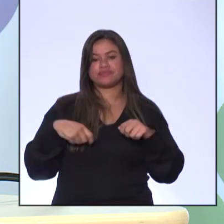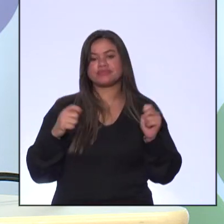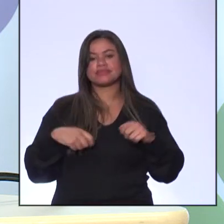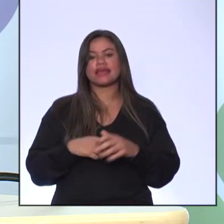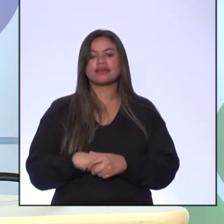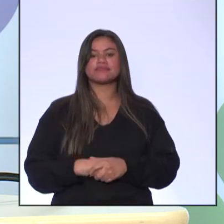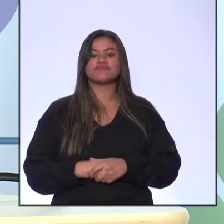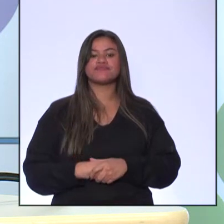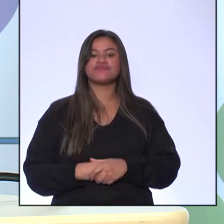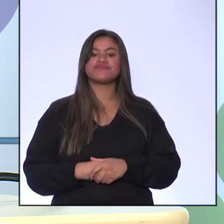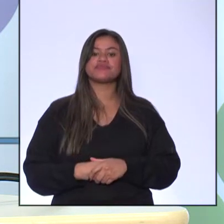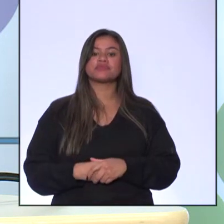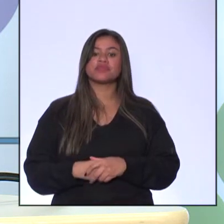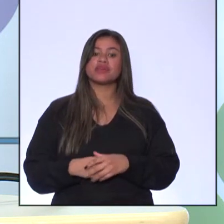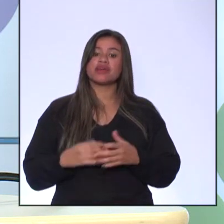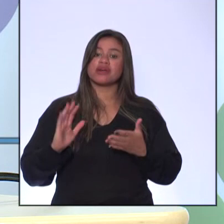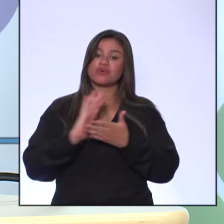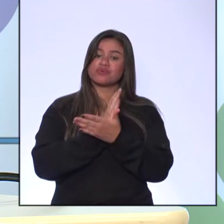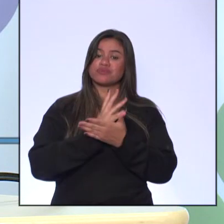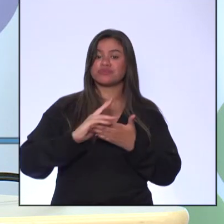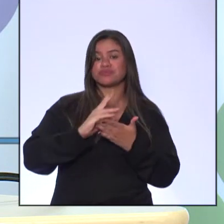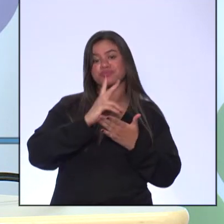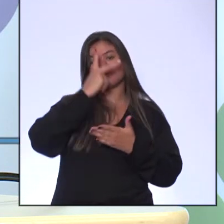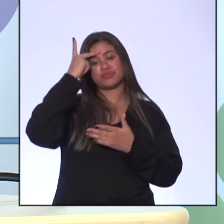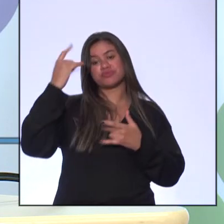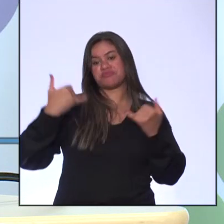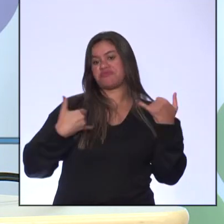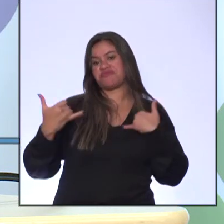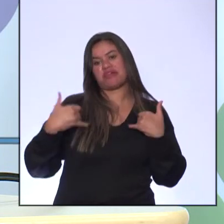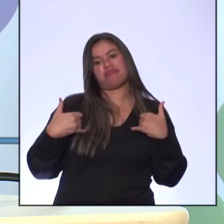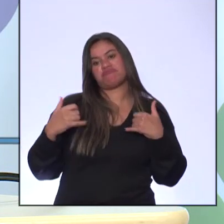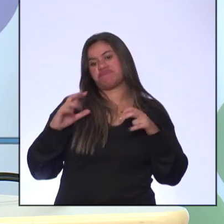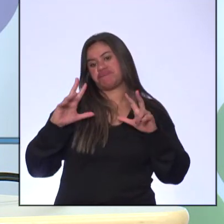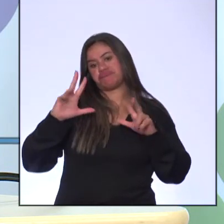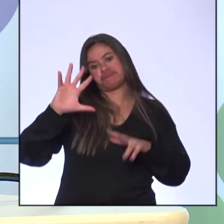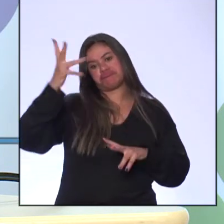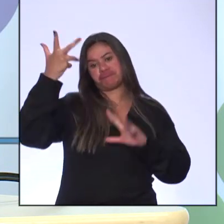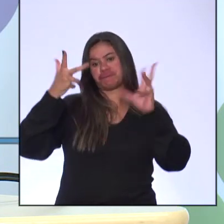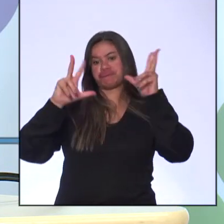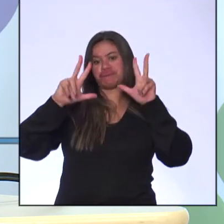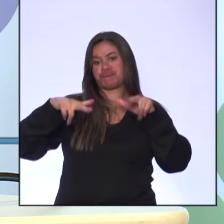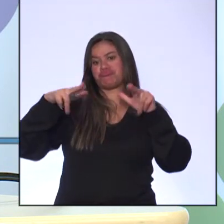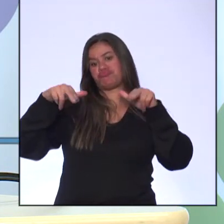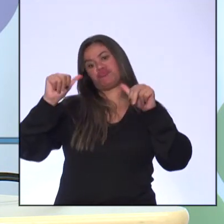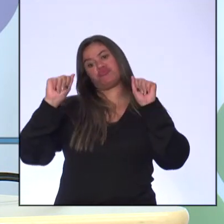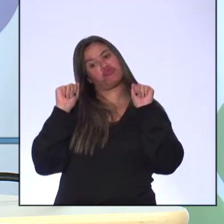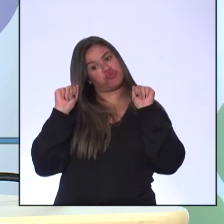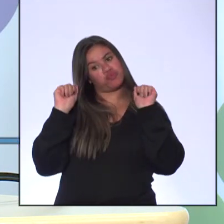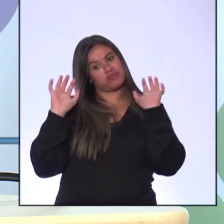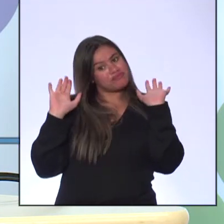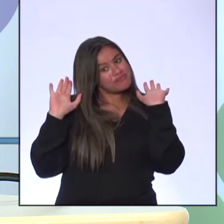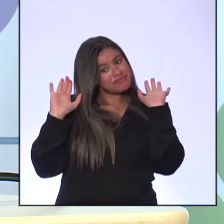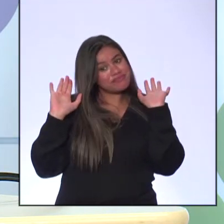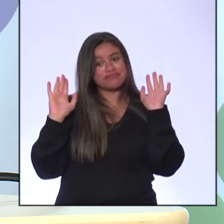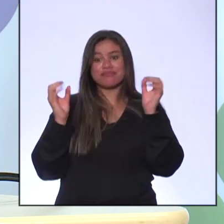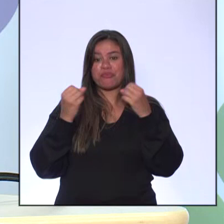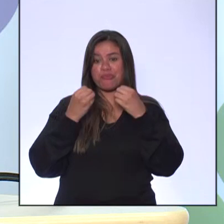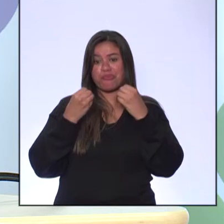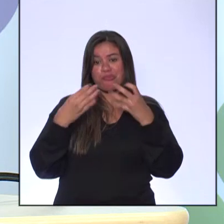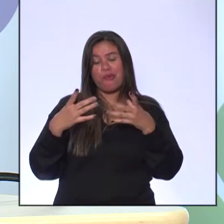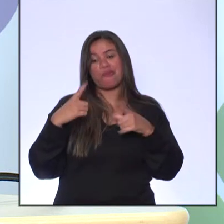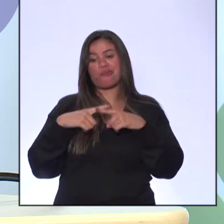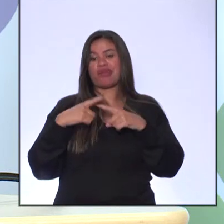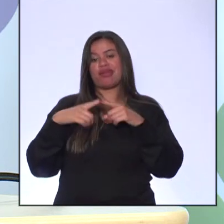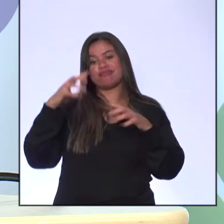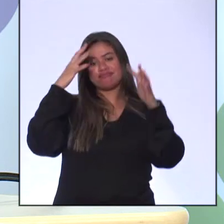algumas pessoas colocaram aqui no chat que nunca aconteceu isso com elas. Muito bem, então são pessoas que a gente imagina que estão fazendo uma análise